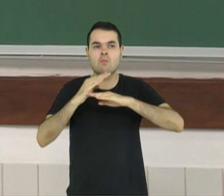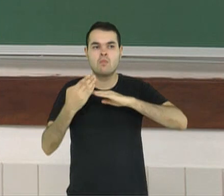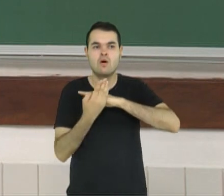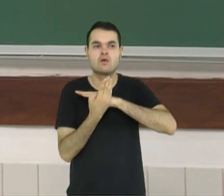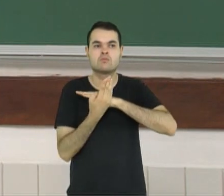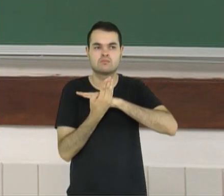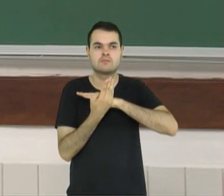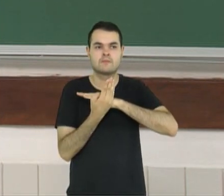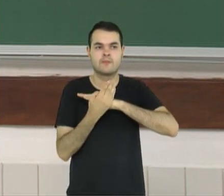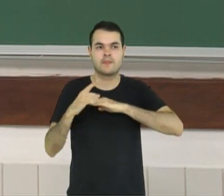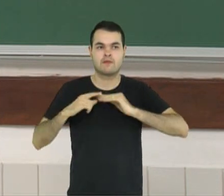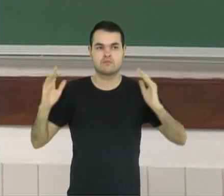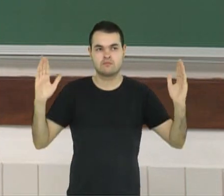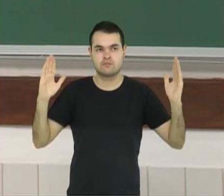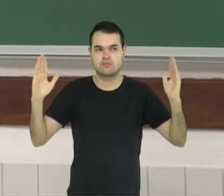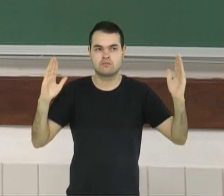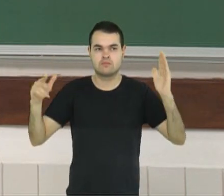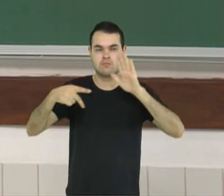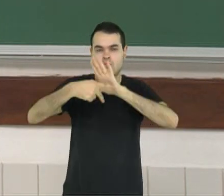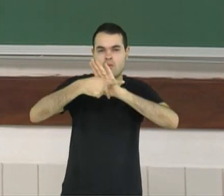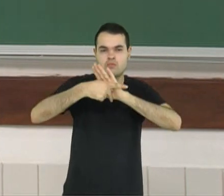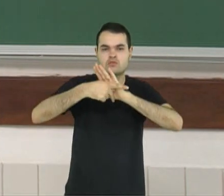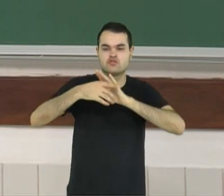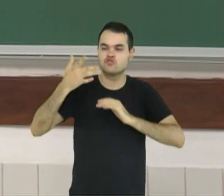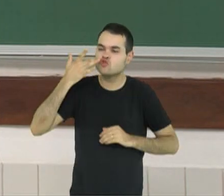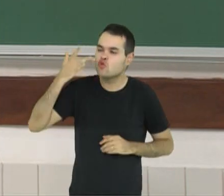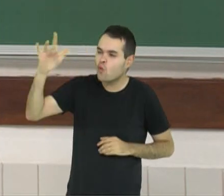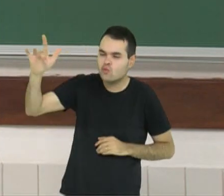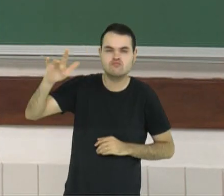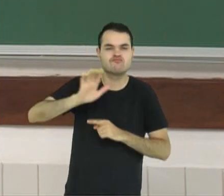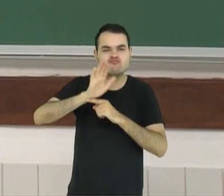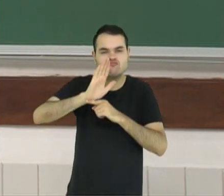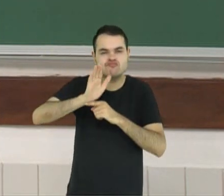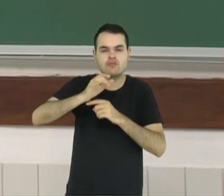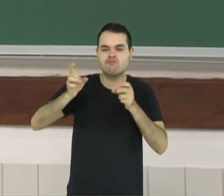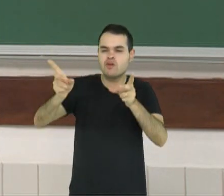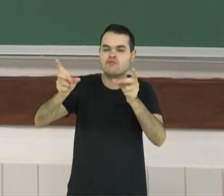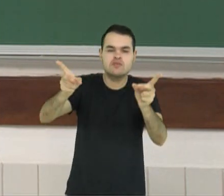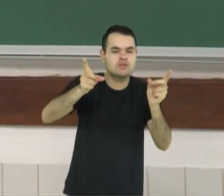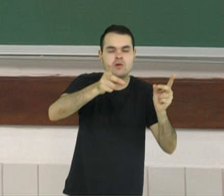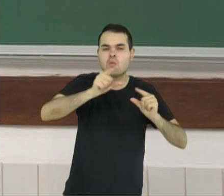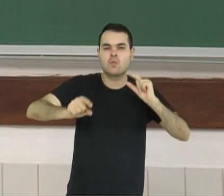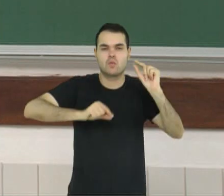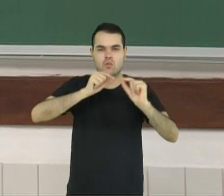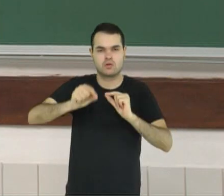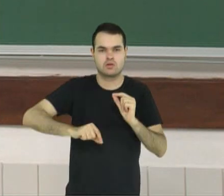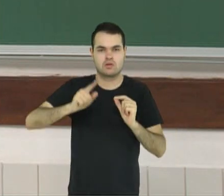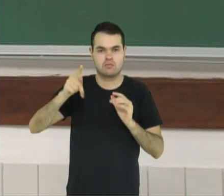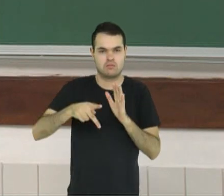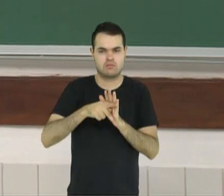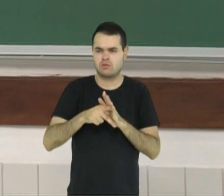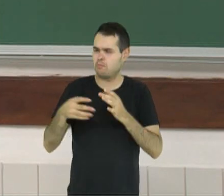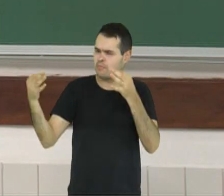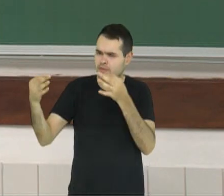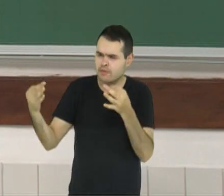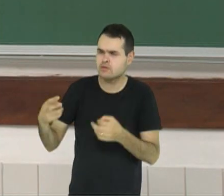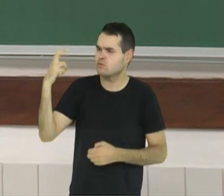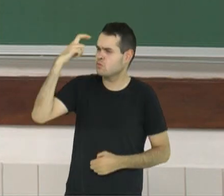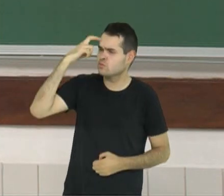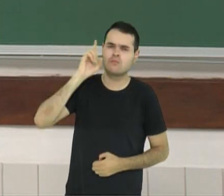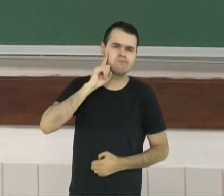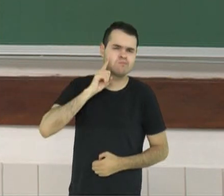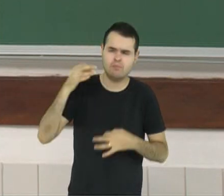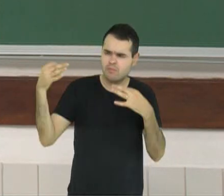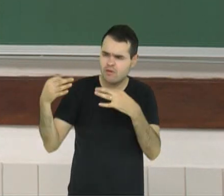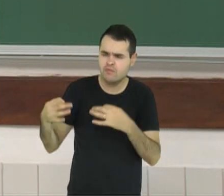que teve a era do cinema, a era de ouro, de 1920 a 1960, então foi vendida aquela ilusão de que os lares eram perfeitos, a cultura americana era